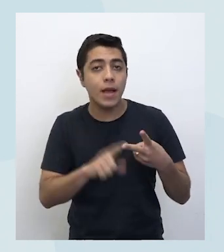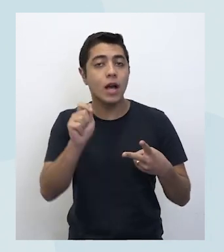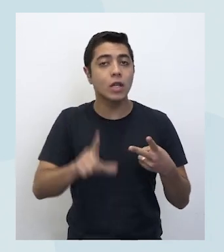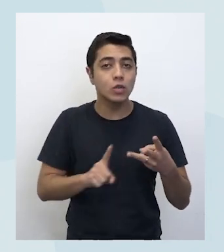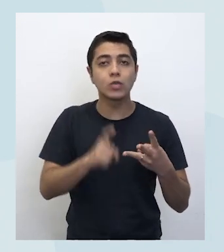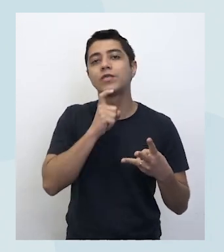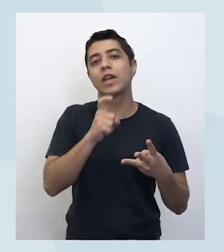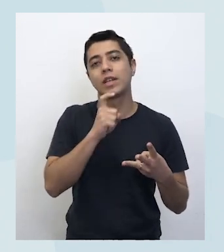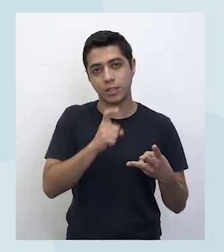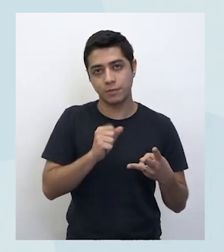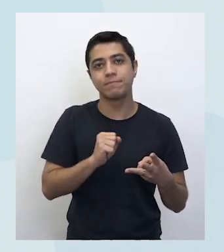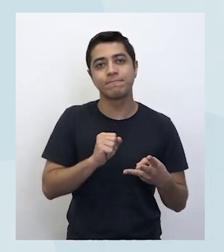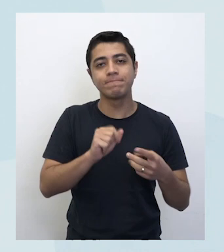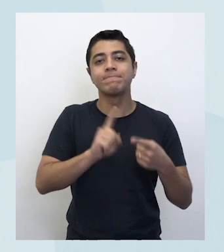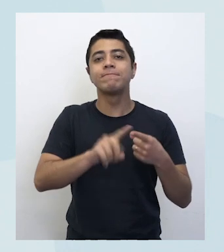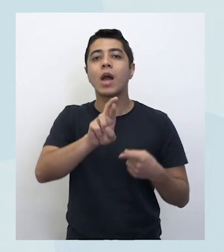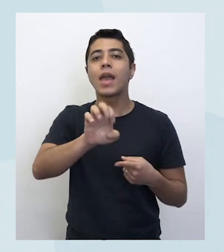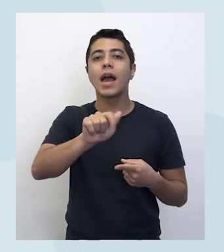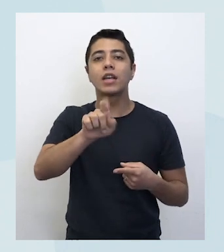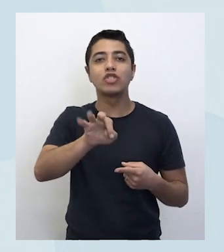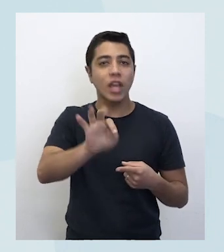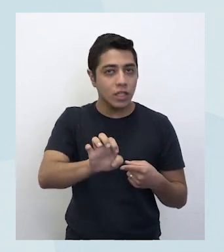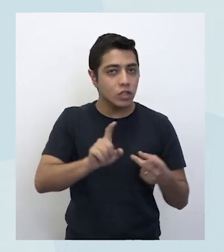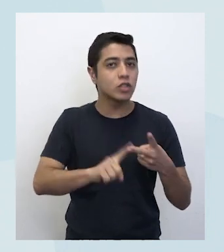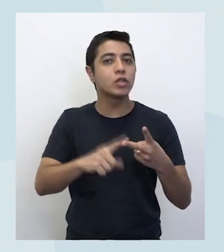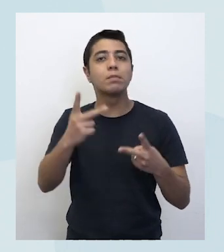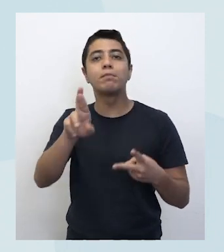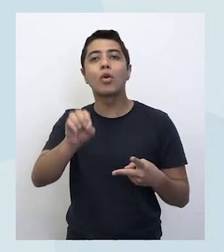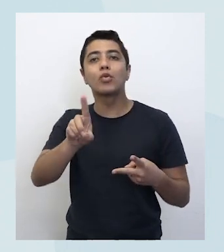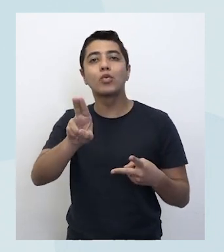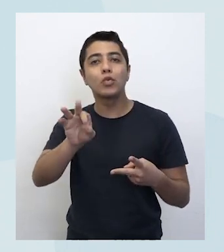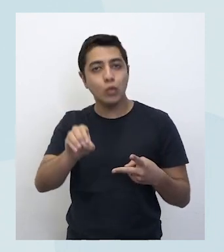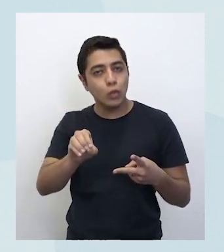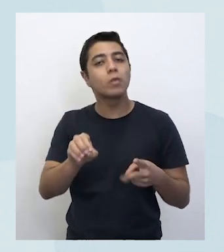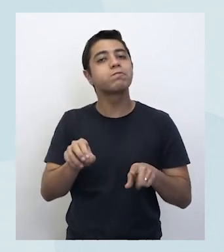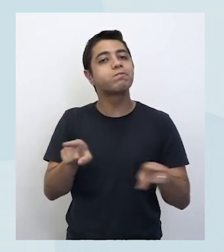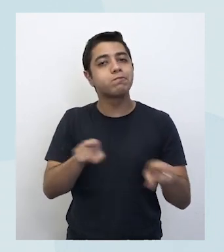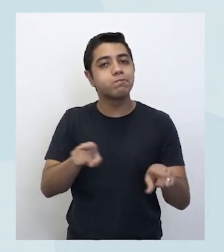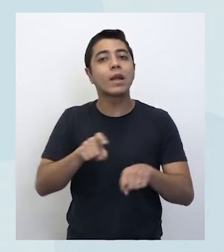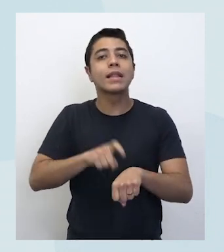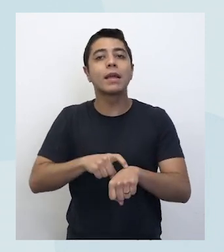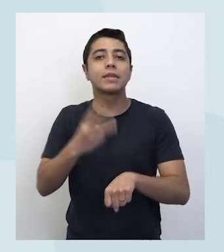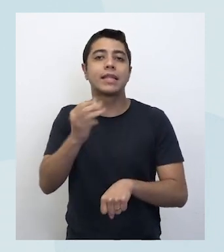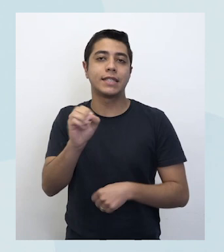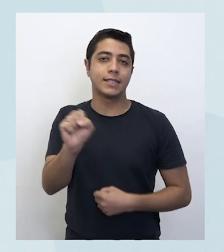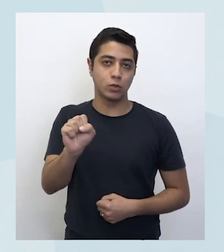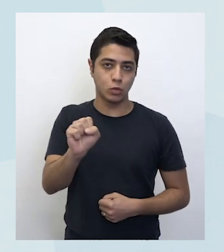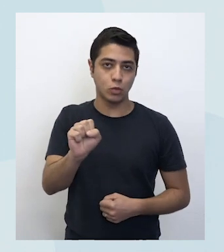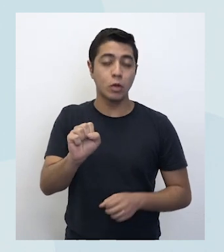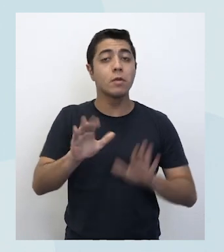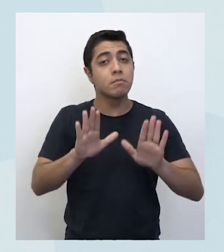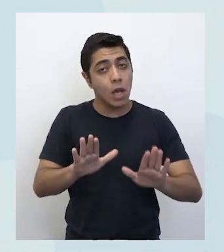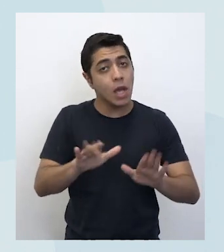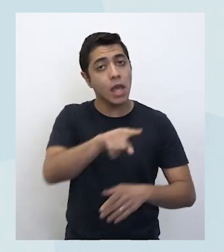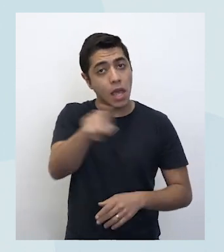como do produto no tempo 30 segundos. Mas é plausível que eles responderam a partir do 25, porque